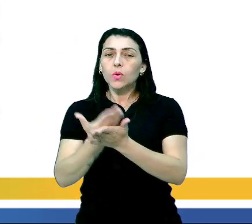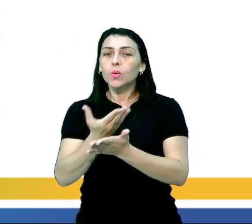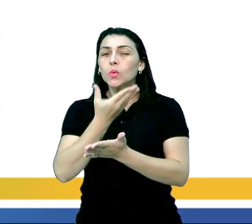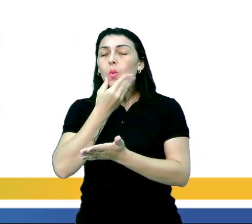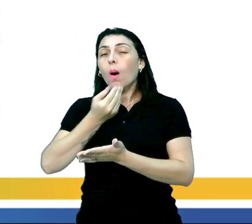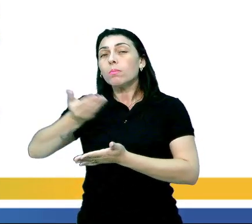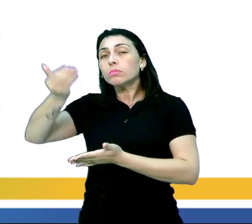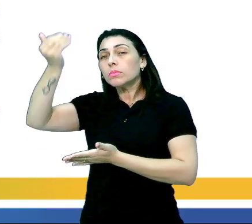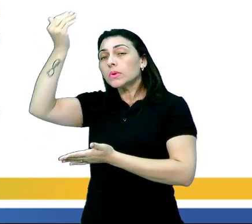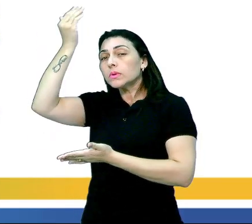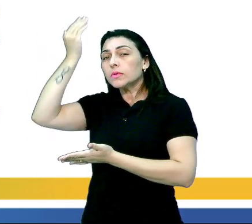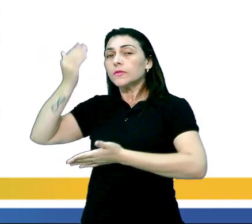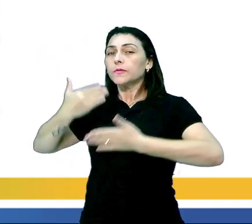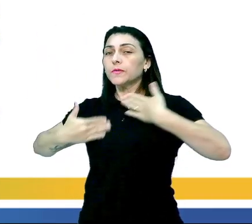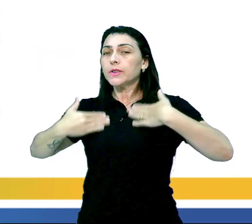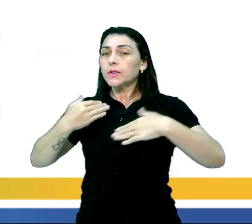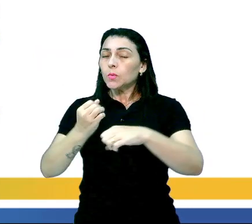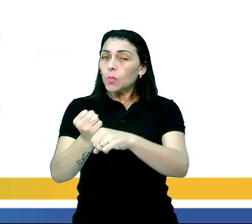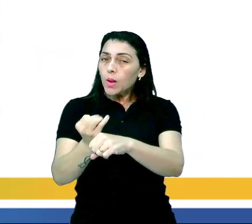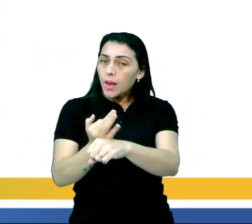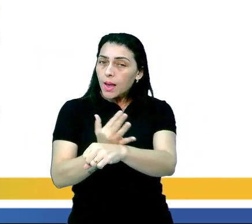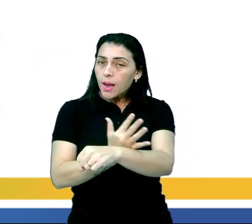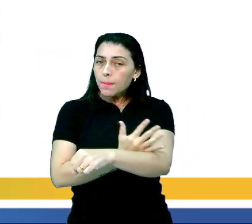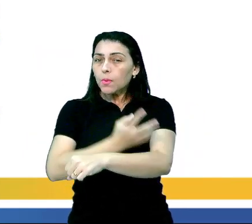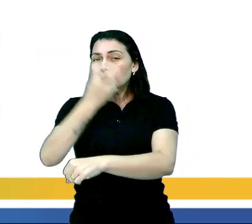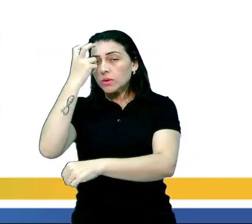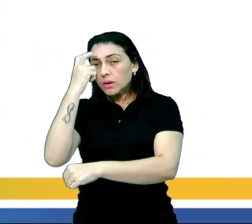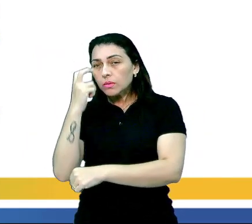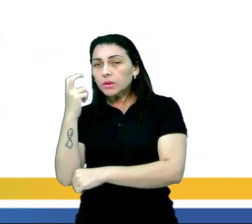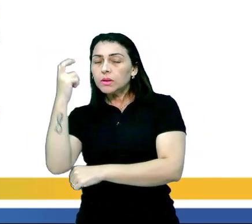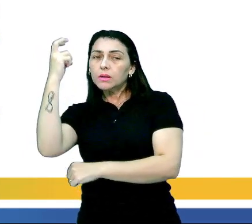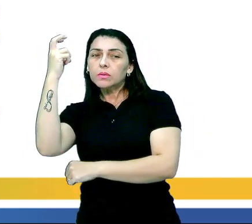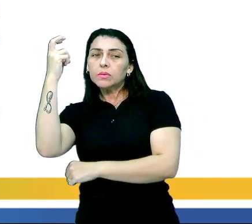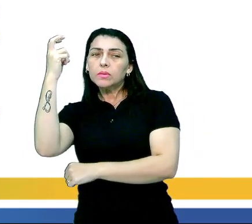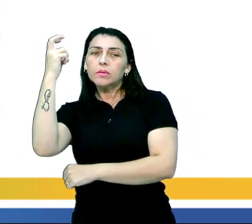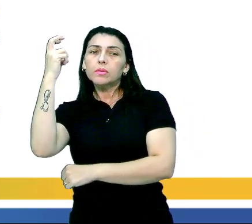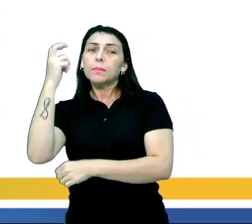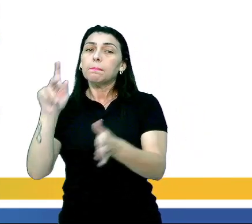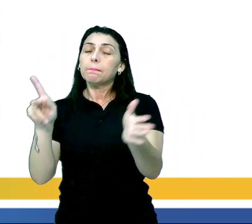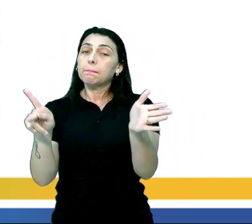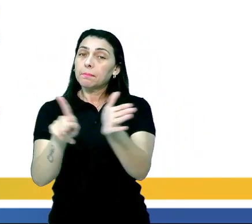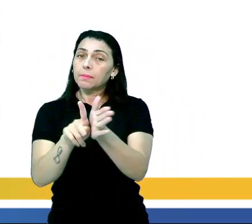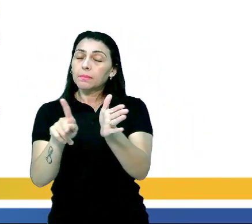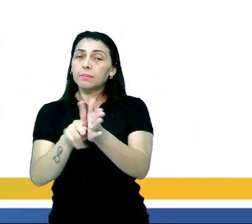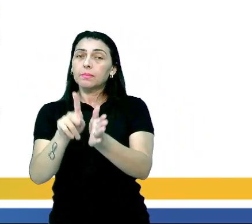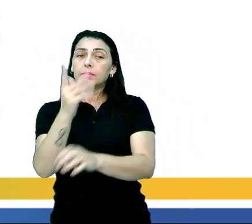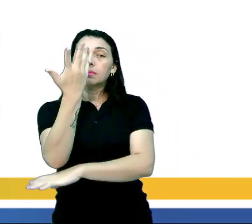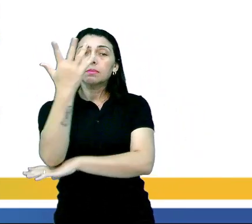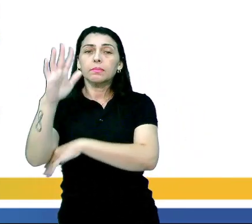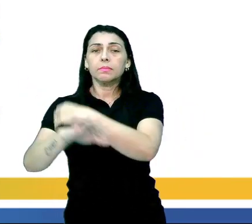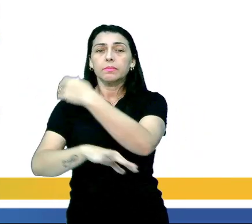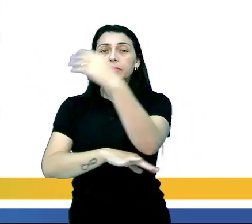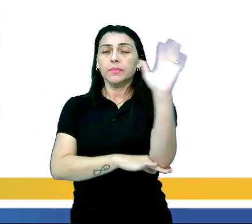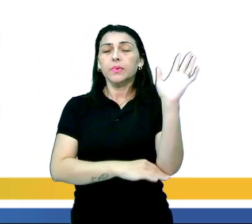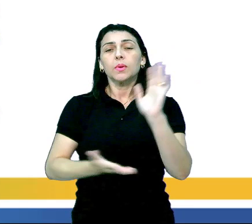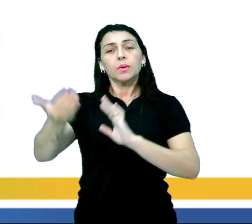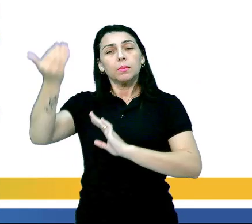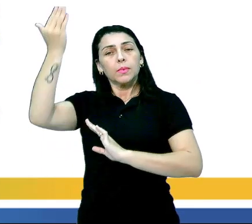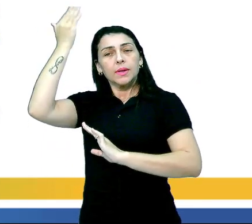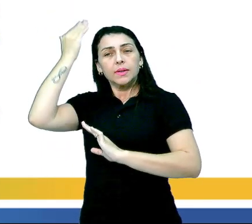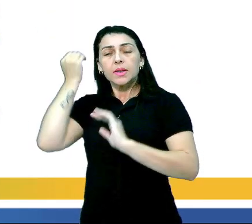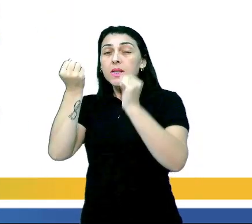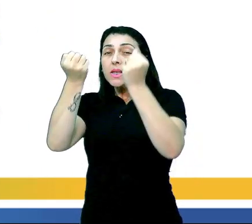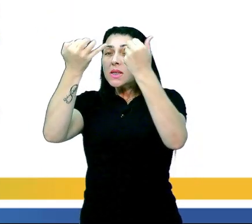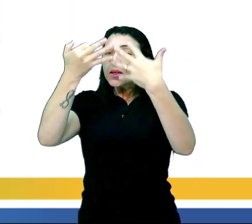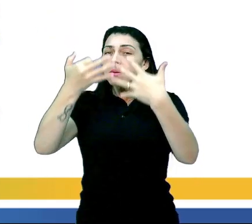ao estudo do homem primitivo físico, emocional e intelectual. Pelas propriedades dessa